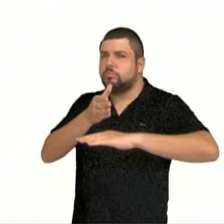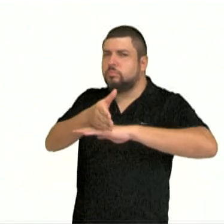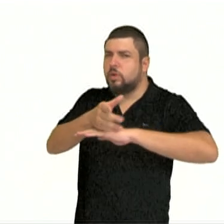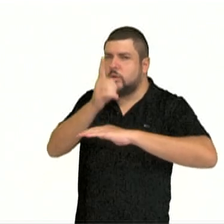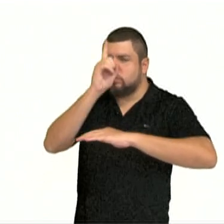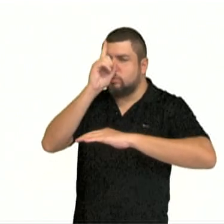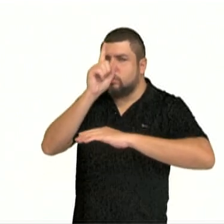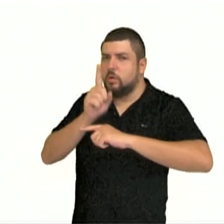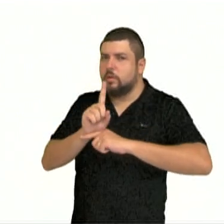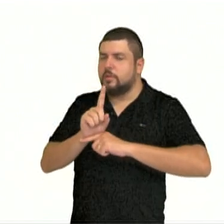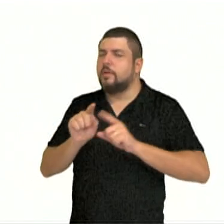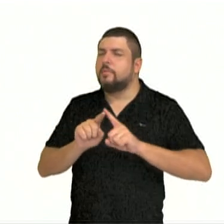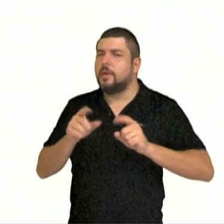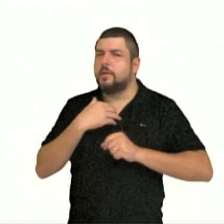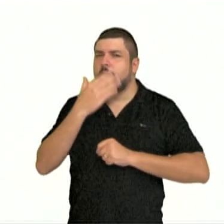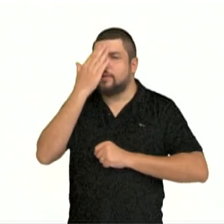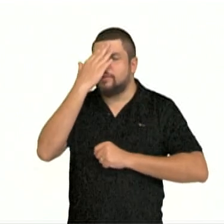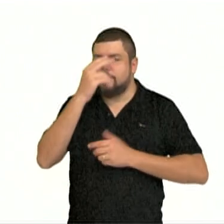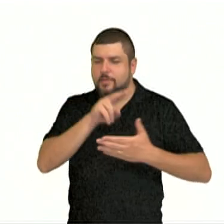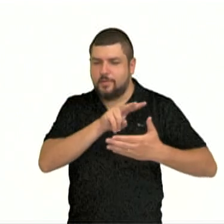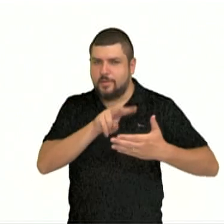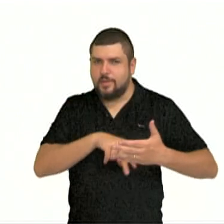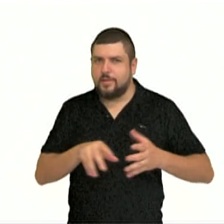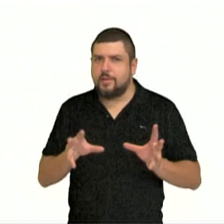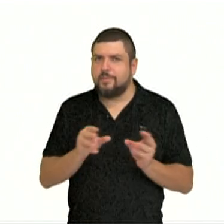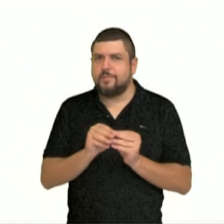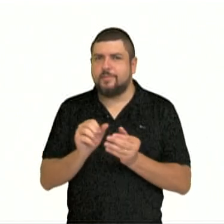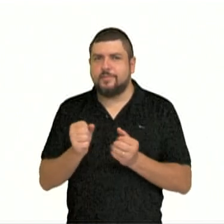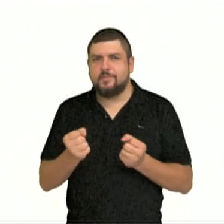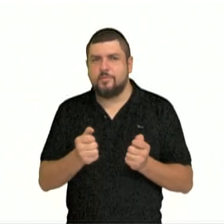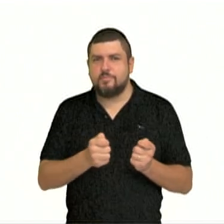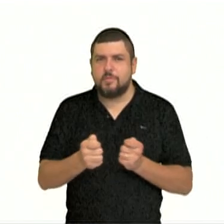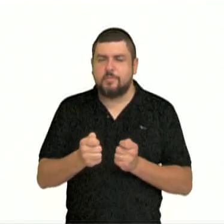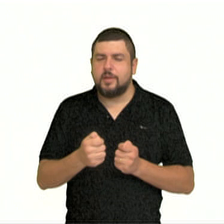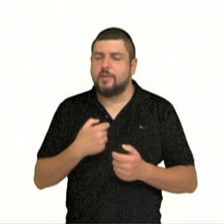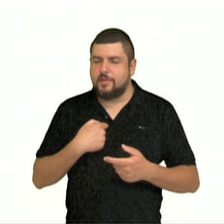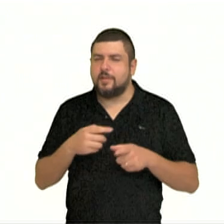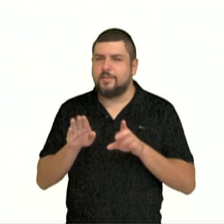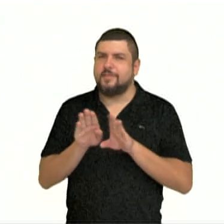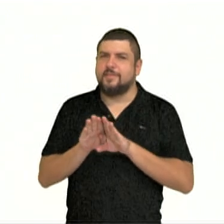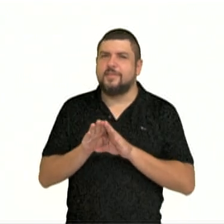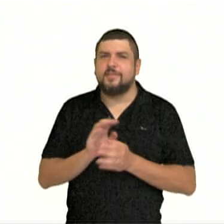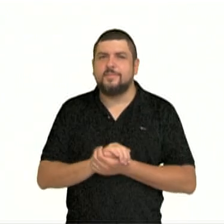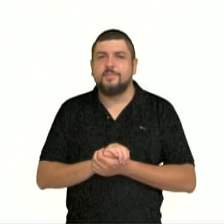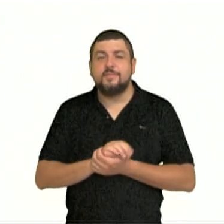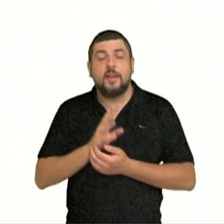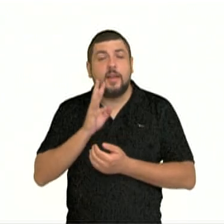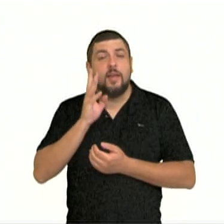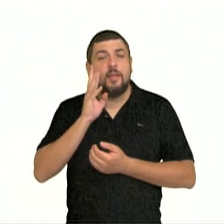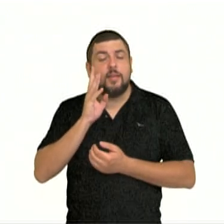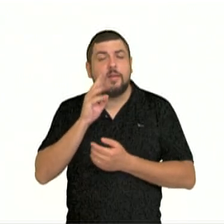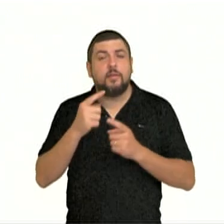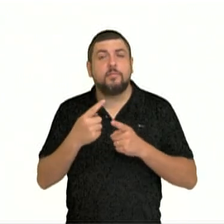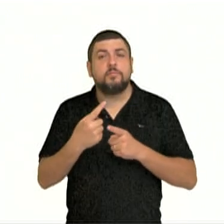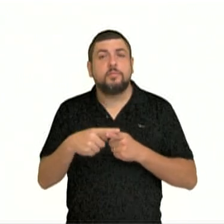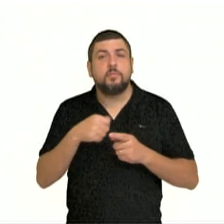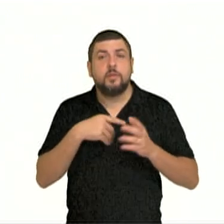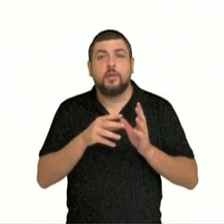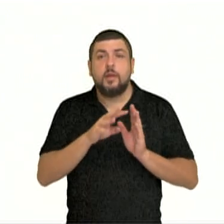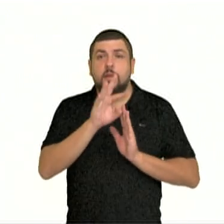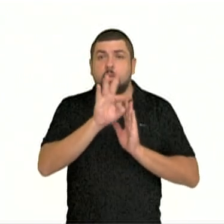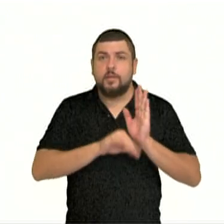eu sei que você lê resenhas de jogos. Eu também, confesso. E é bacana, porque esse texto